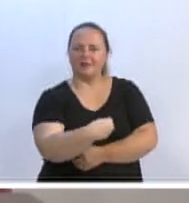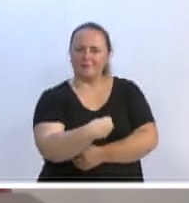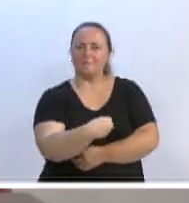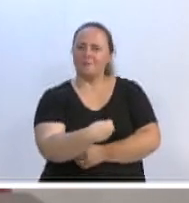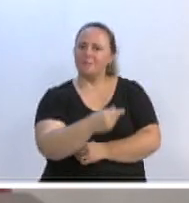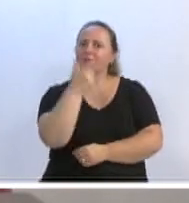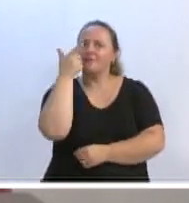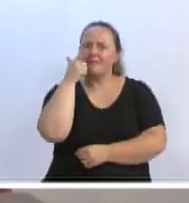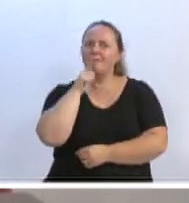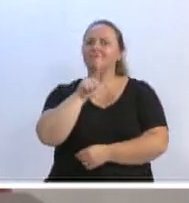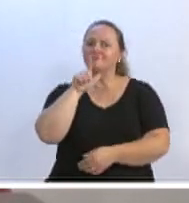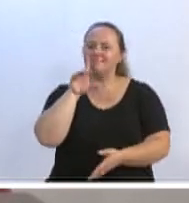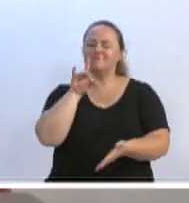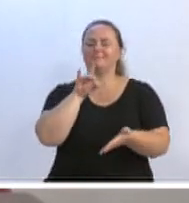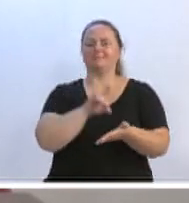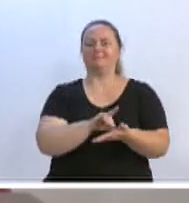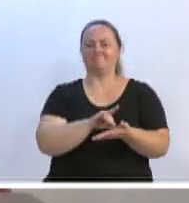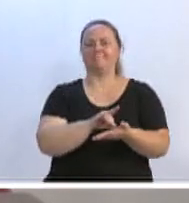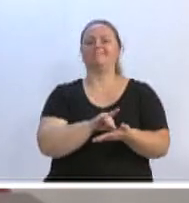podem ali,